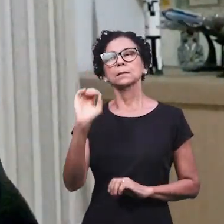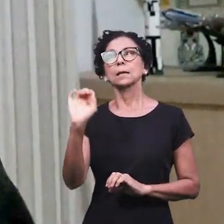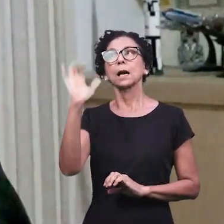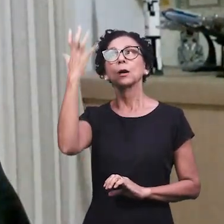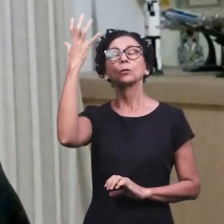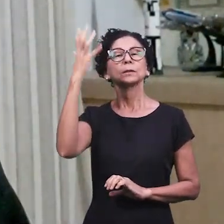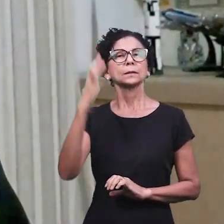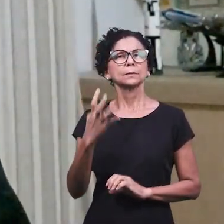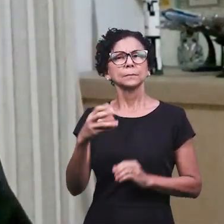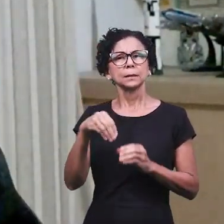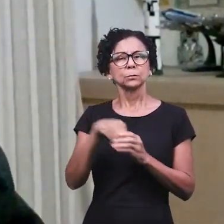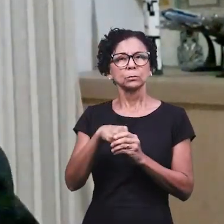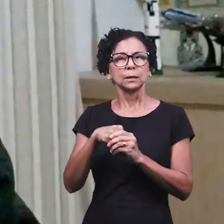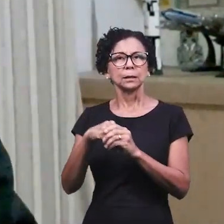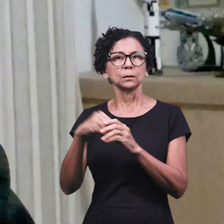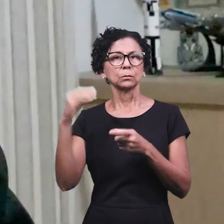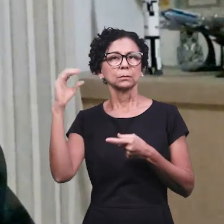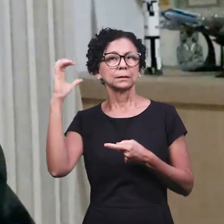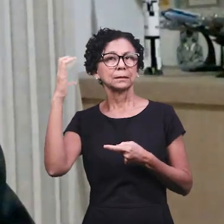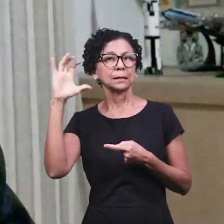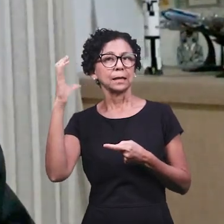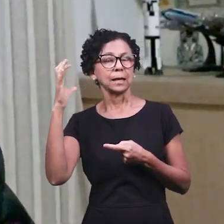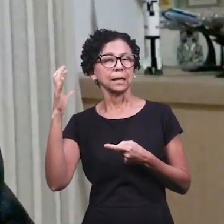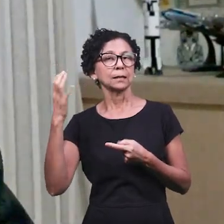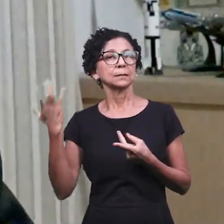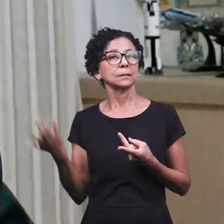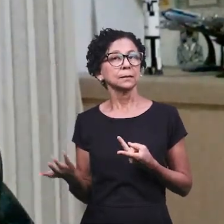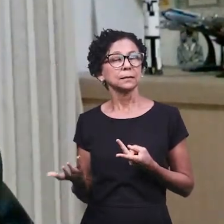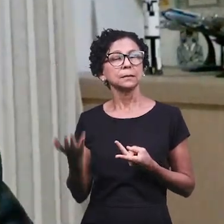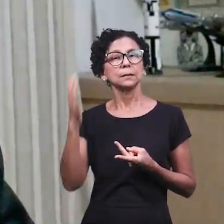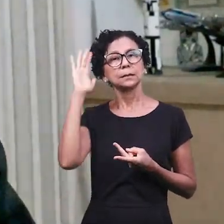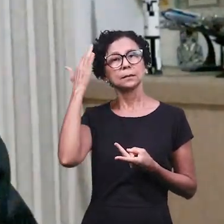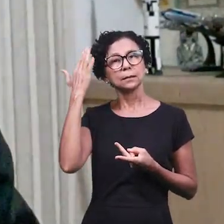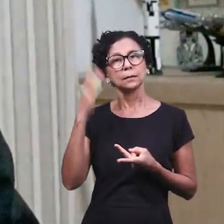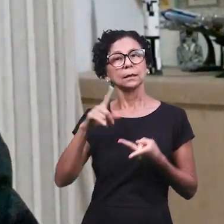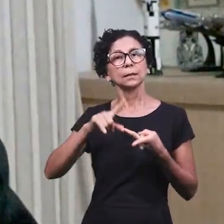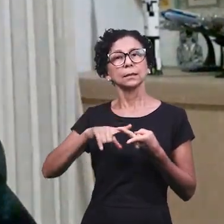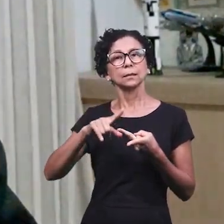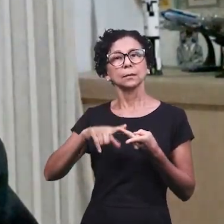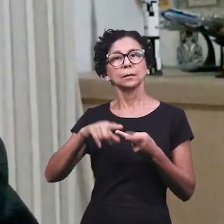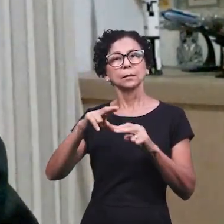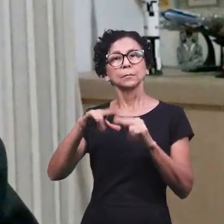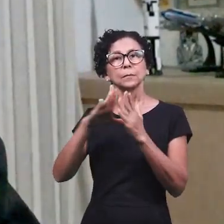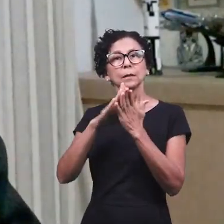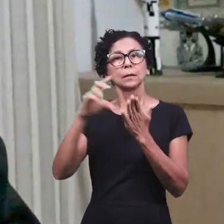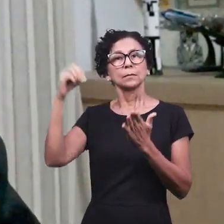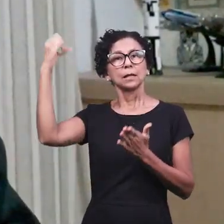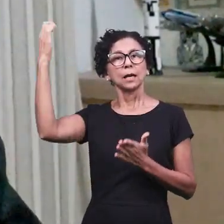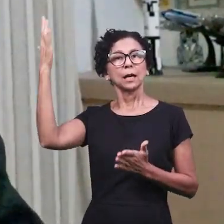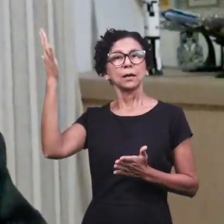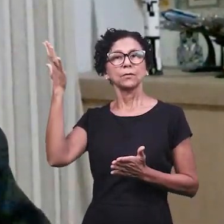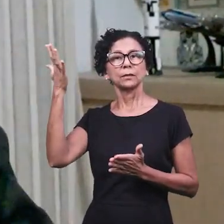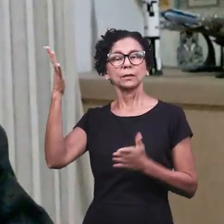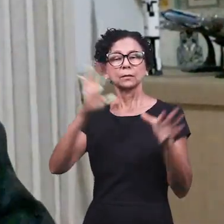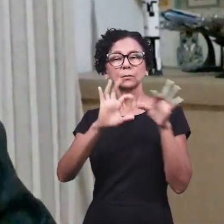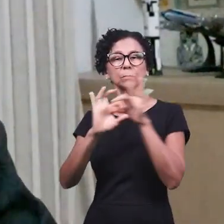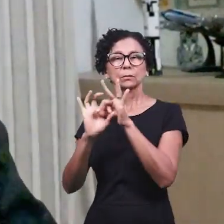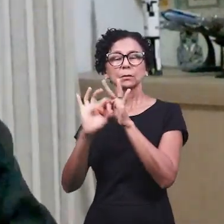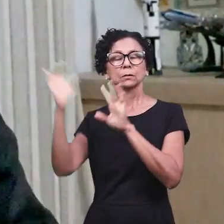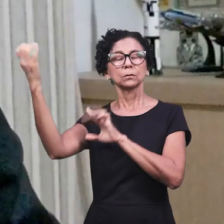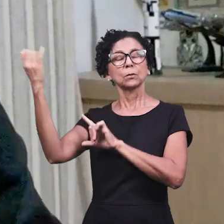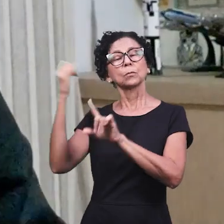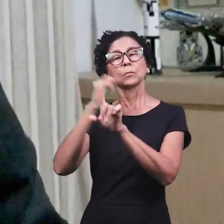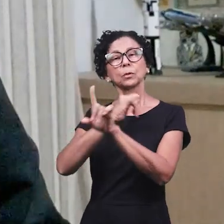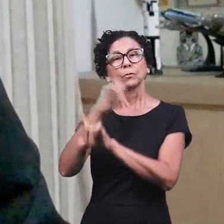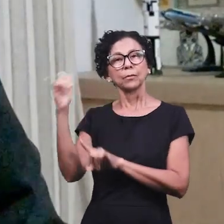à luz da ciência e também interpretá-los, entendê-los pela revelação de uma aplicação profética através da